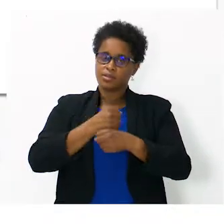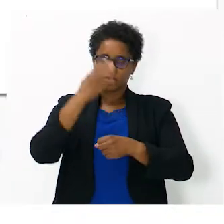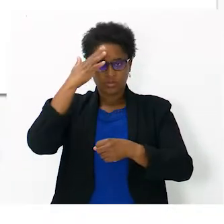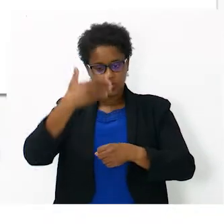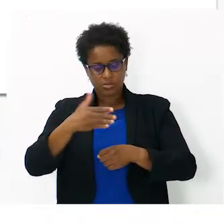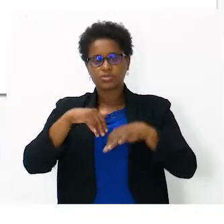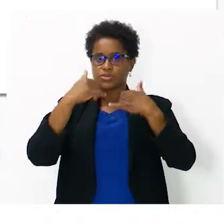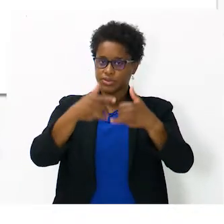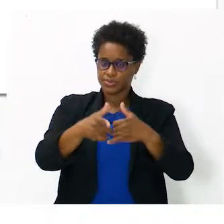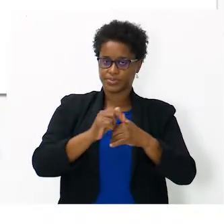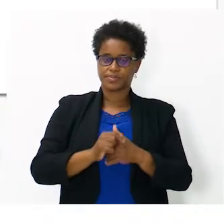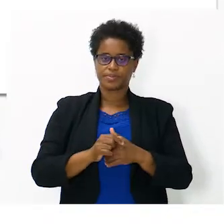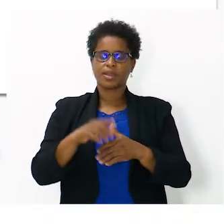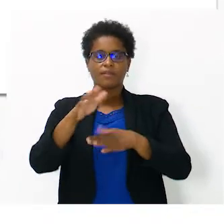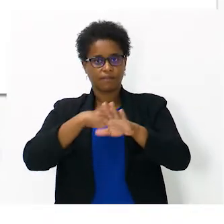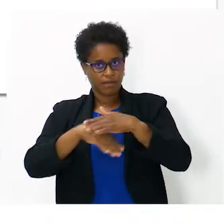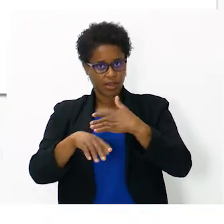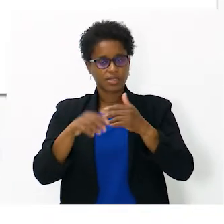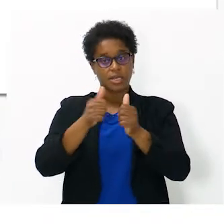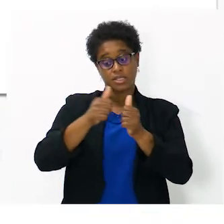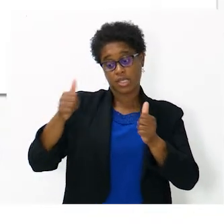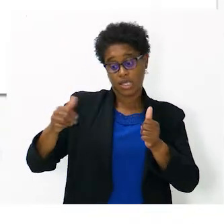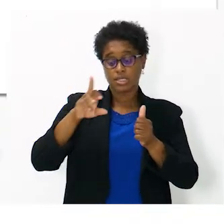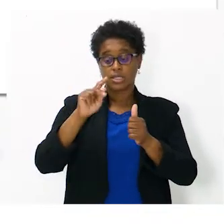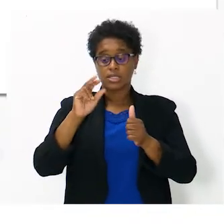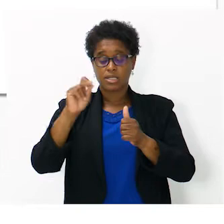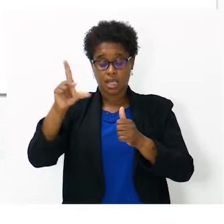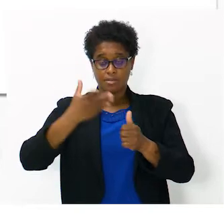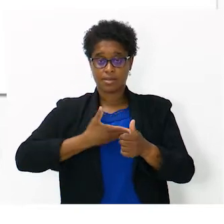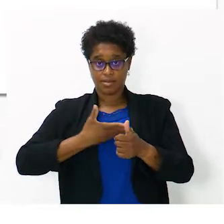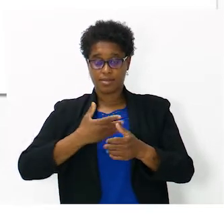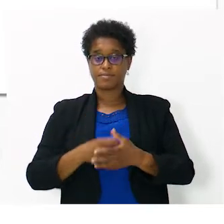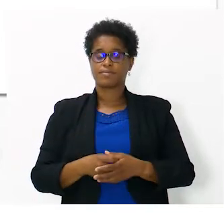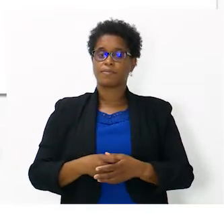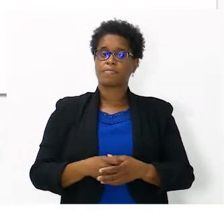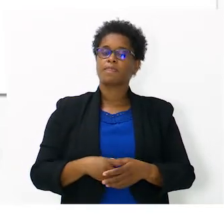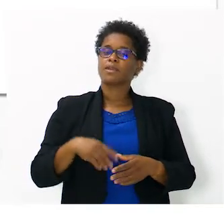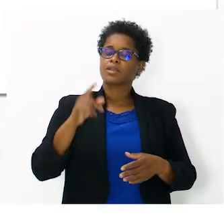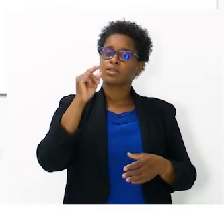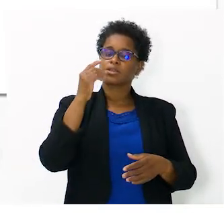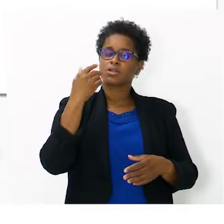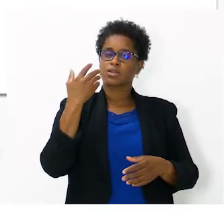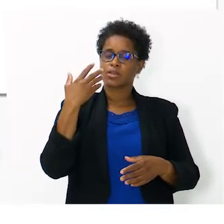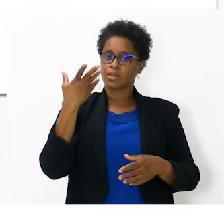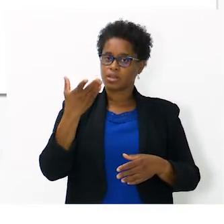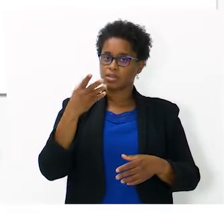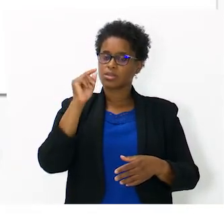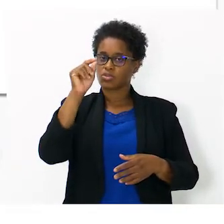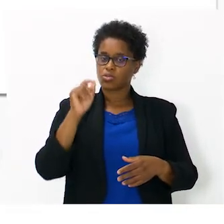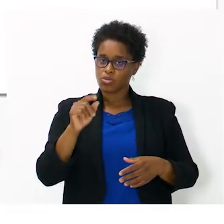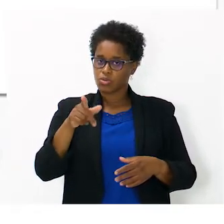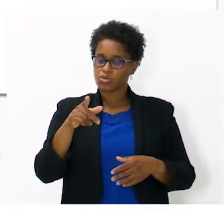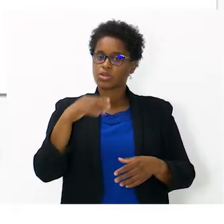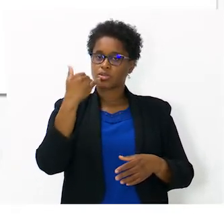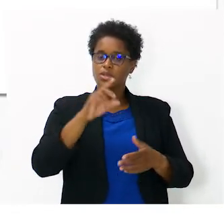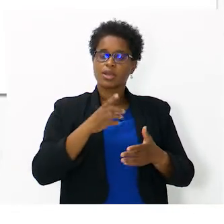Exercício número 1 diz o seguinte: calcular a distância real D entre dois pontos cuja